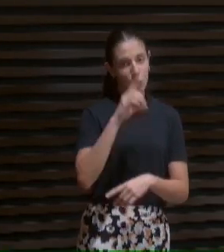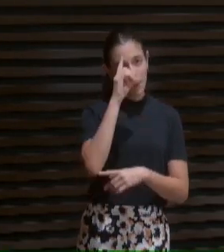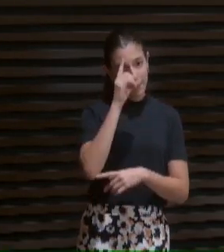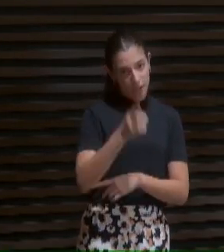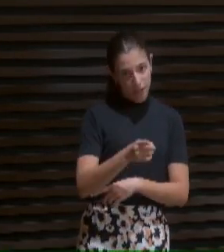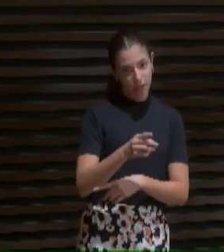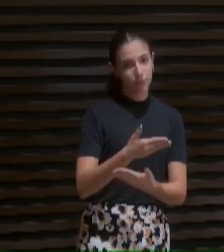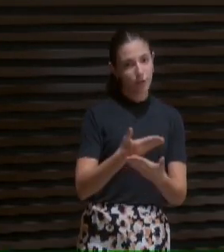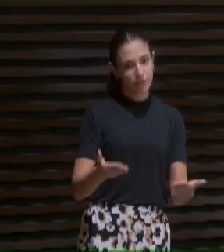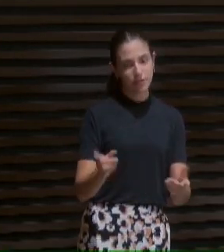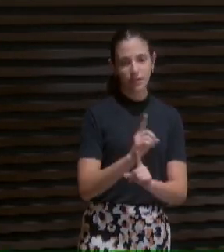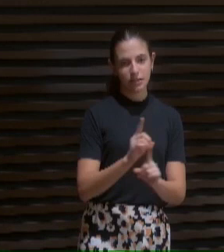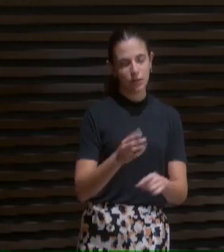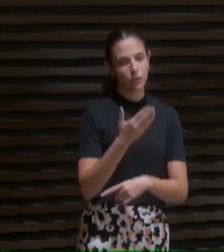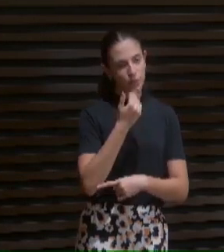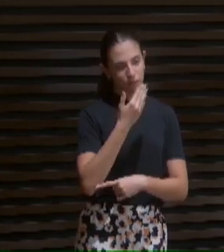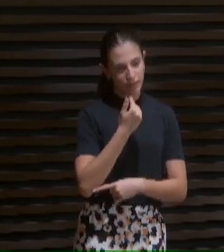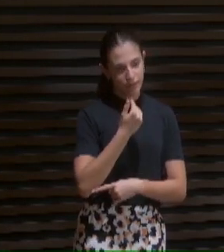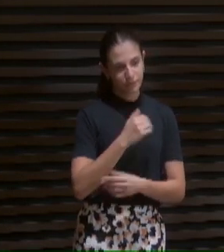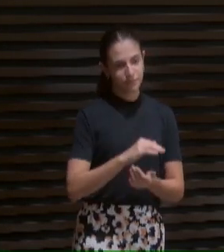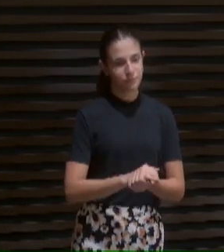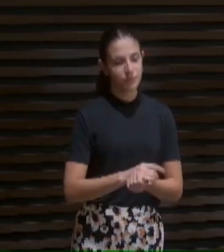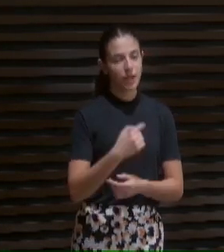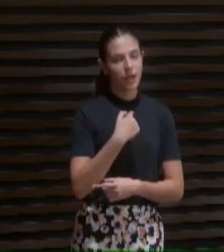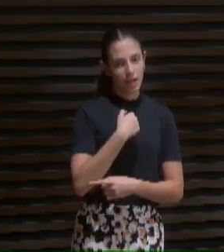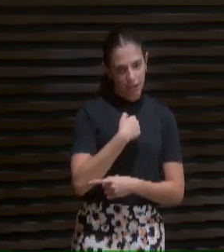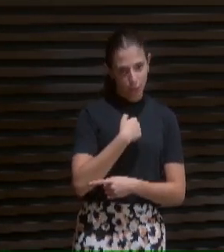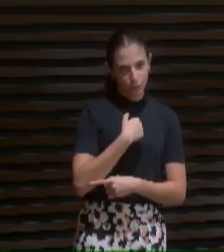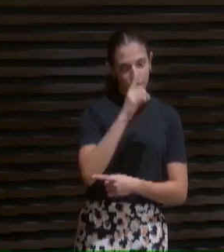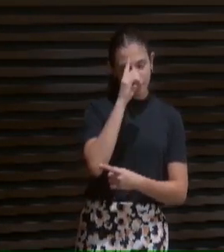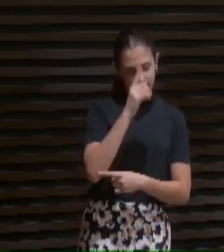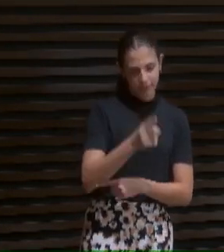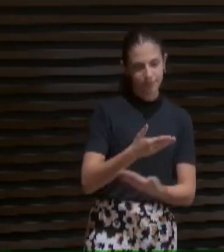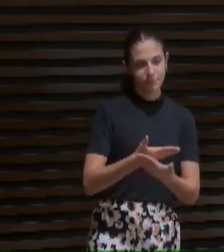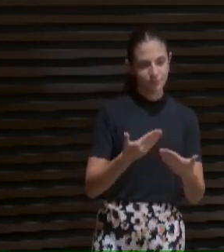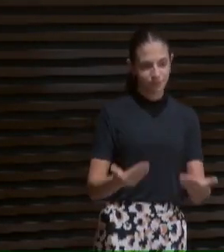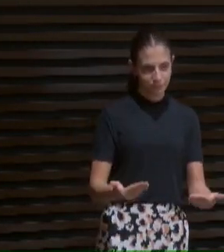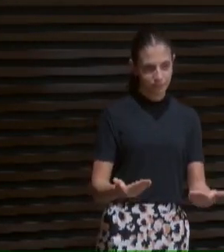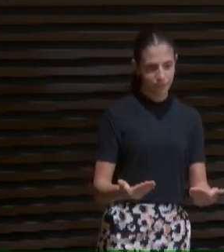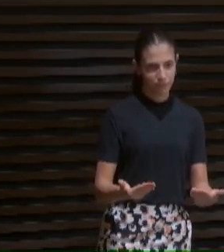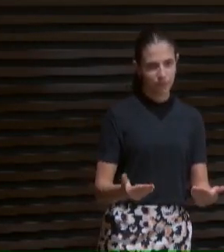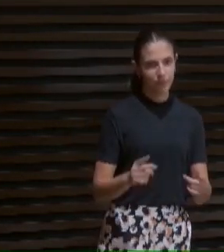vocês, ou a vós, ele diz, te ordenei que não comesse.